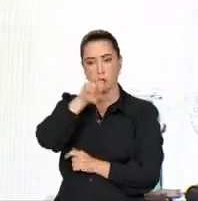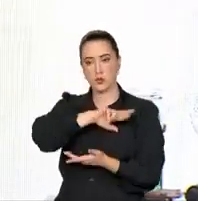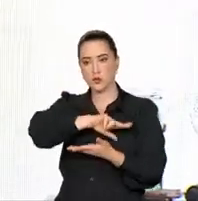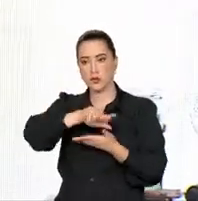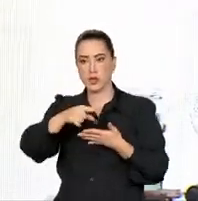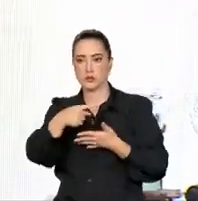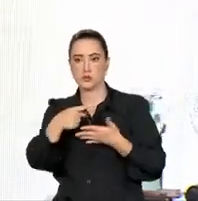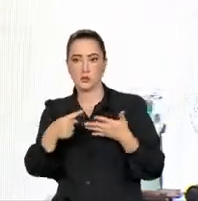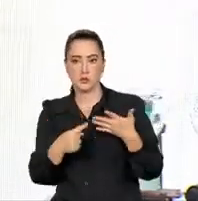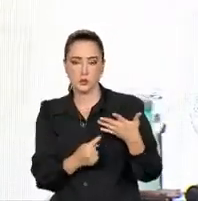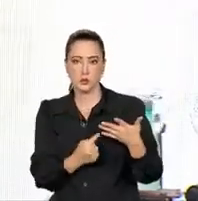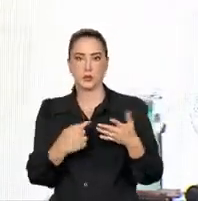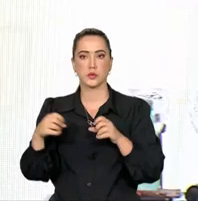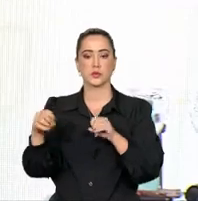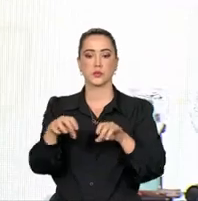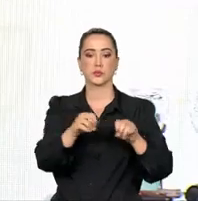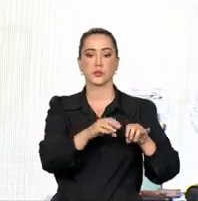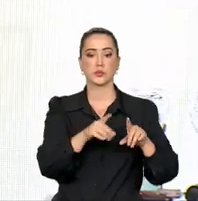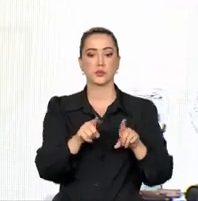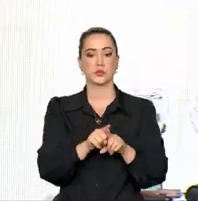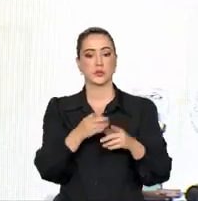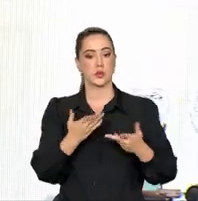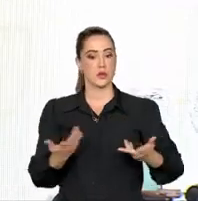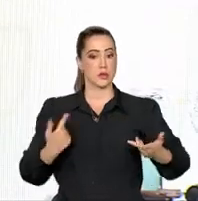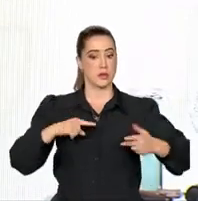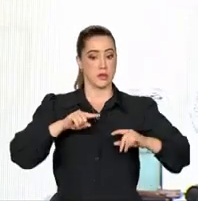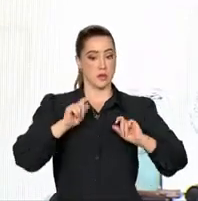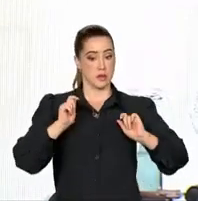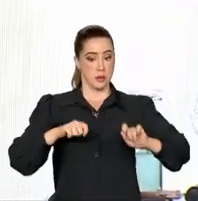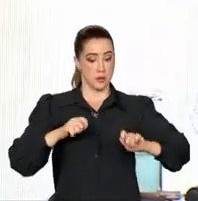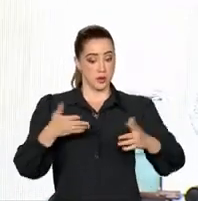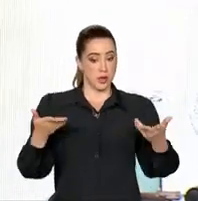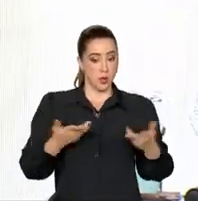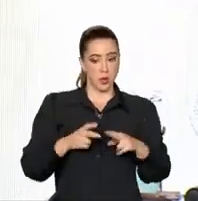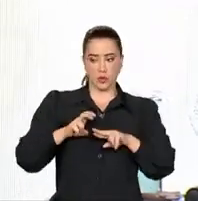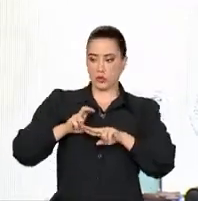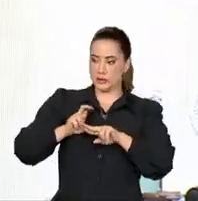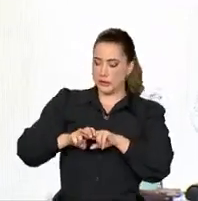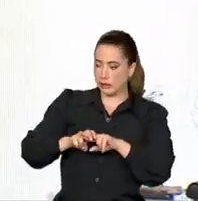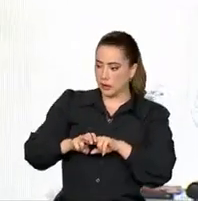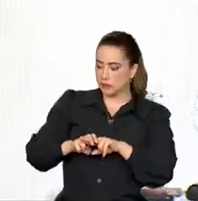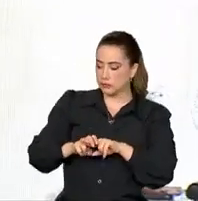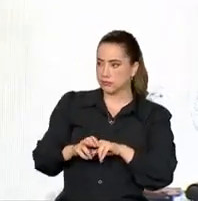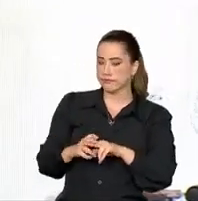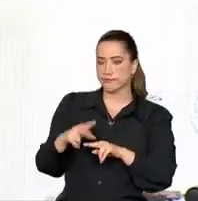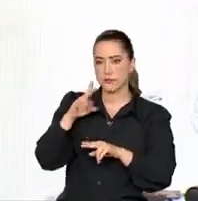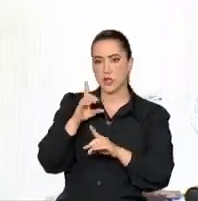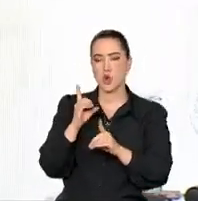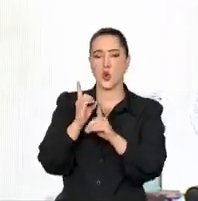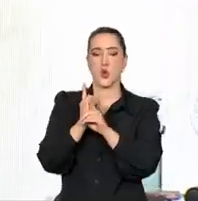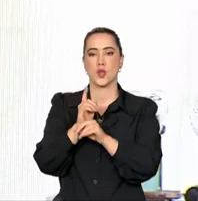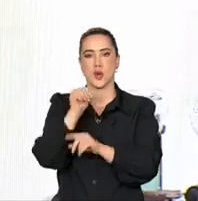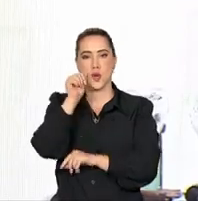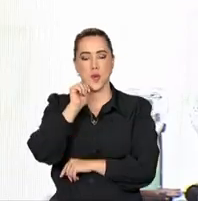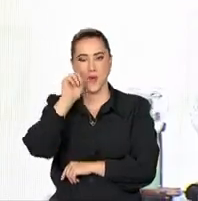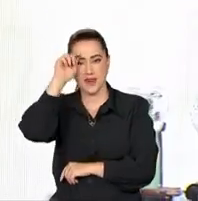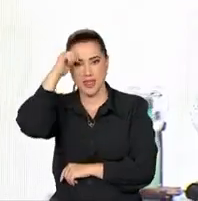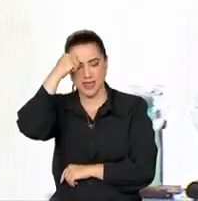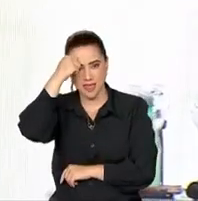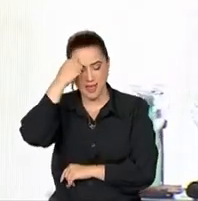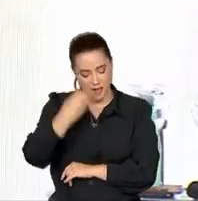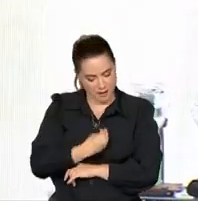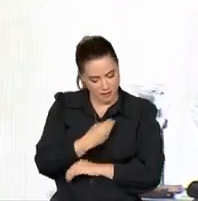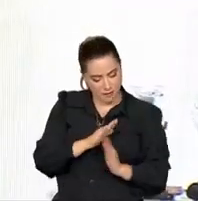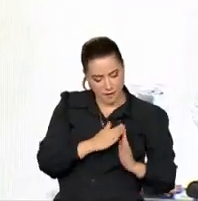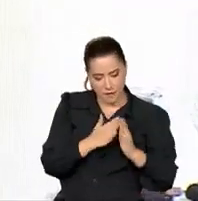diversos pontos de educação. E poder sentar numa mesa, enquanto uma mulher negra favelada e